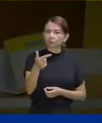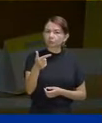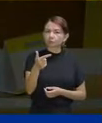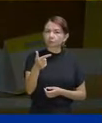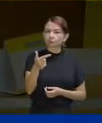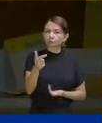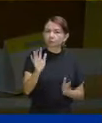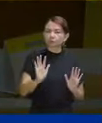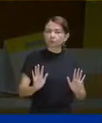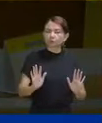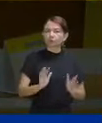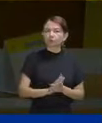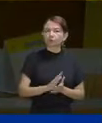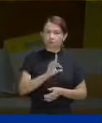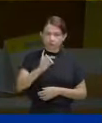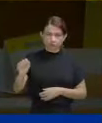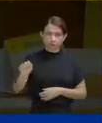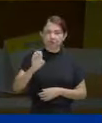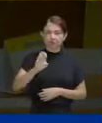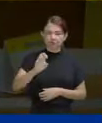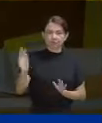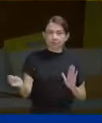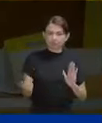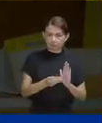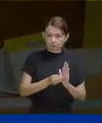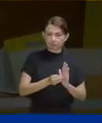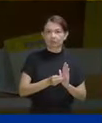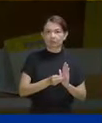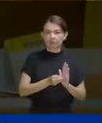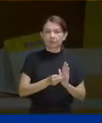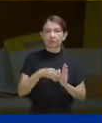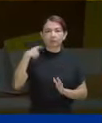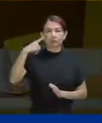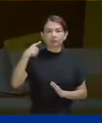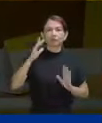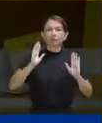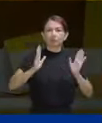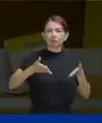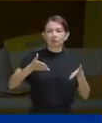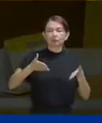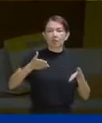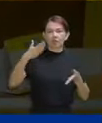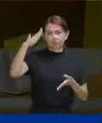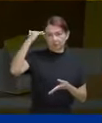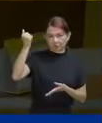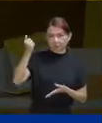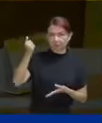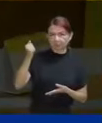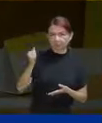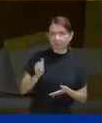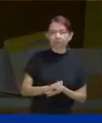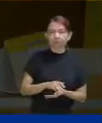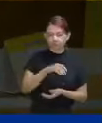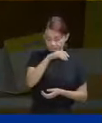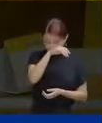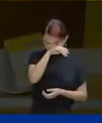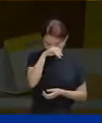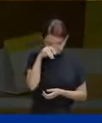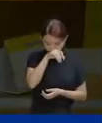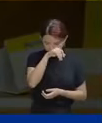não, é domingo. Podemos incluir no dia 5 a pedido da relatora e os advogados já saem intimados. E o MP também. Presidente.